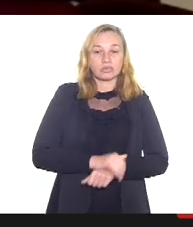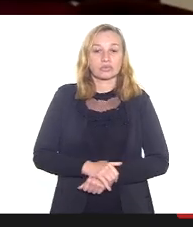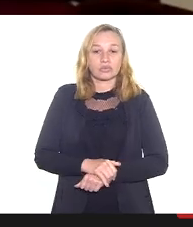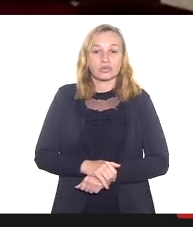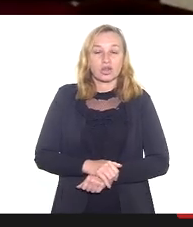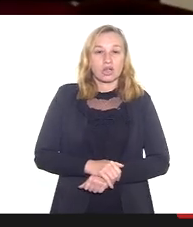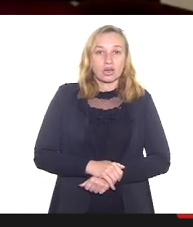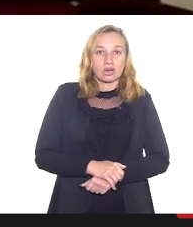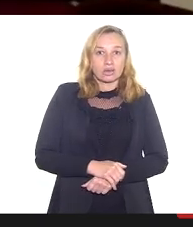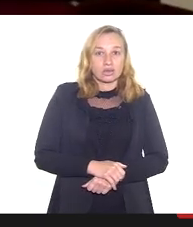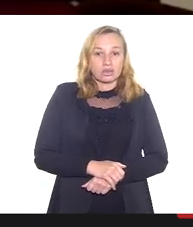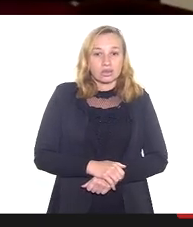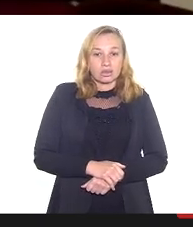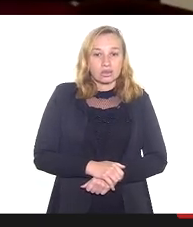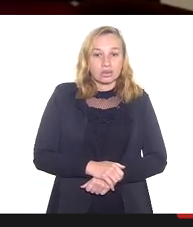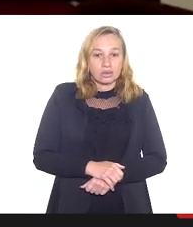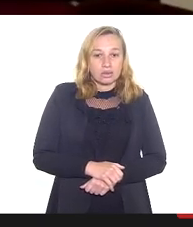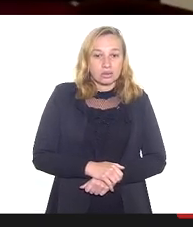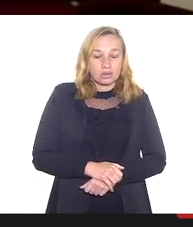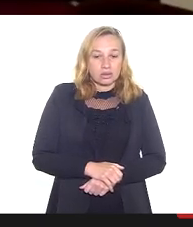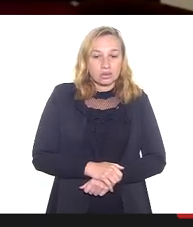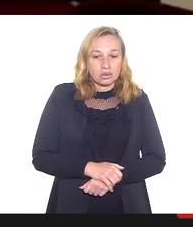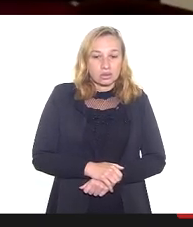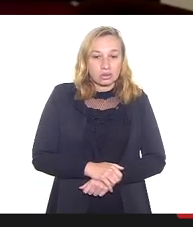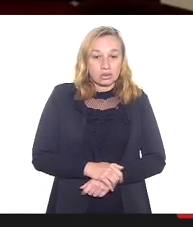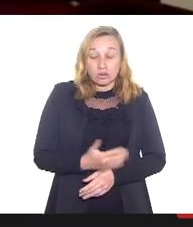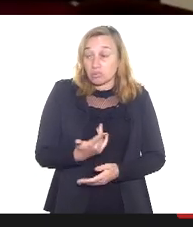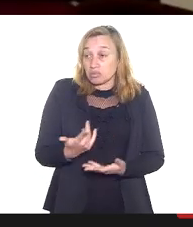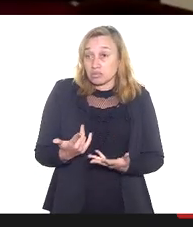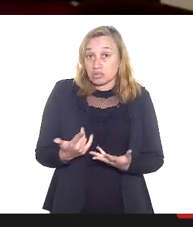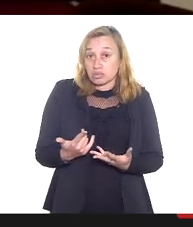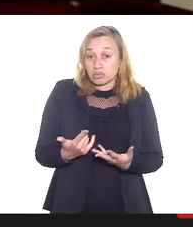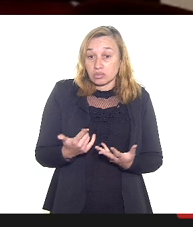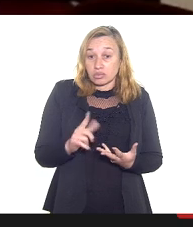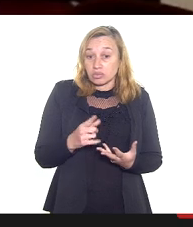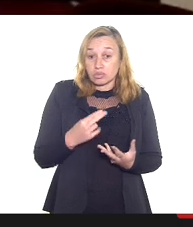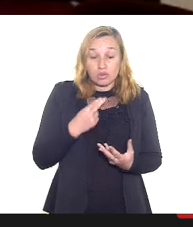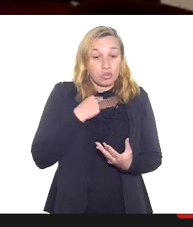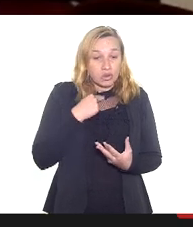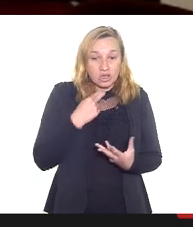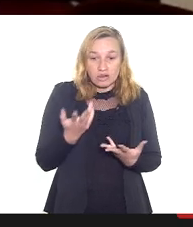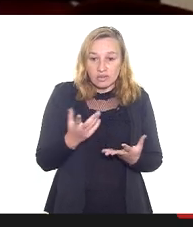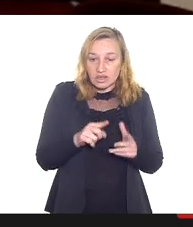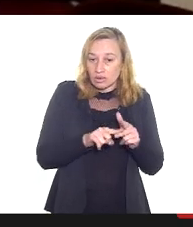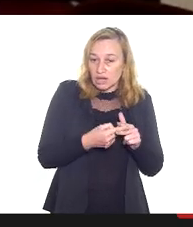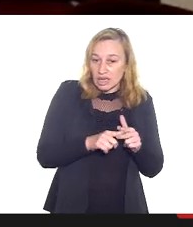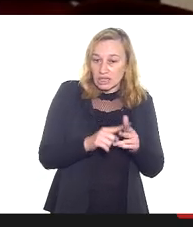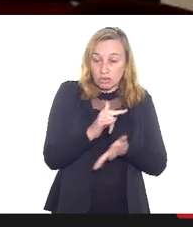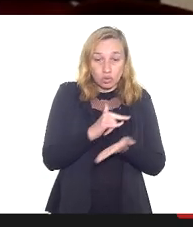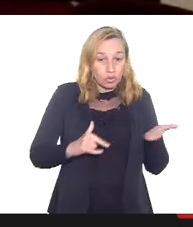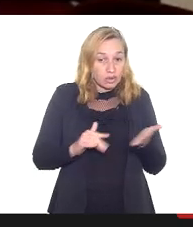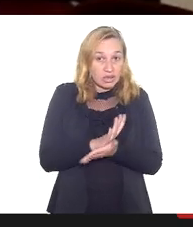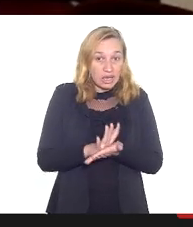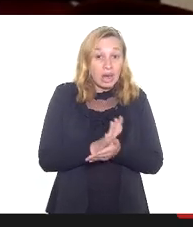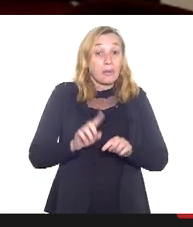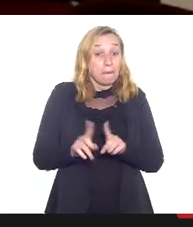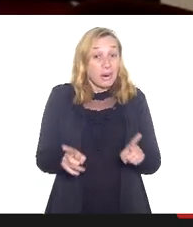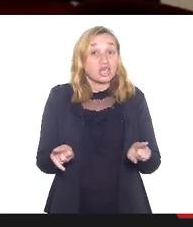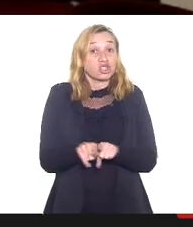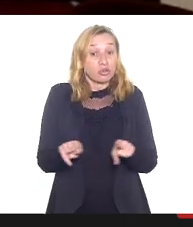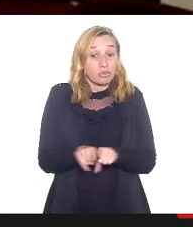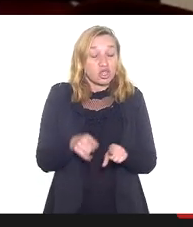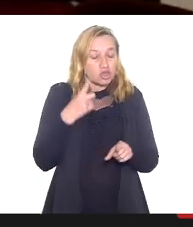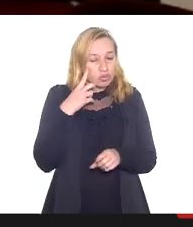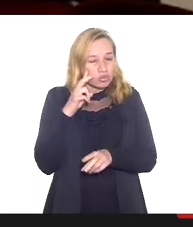nós não deveríamos, vamos dizer assim, pela estatística, né, não deveríamos fazer nenhuma alteração no documento. Mas nós também estamos